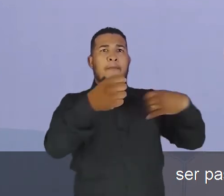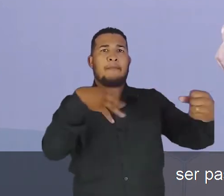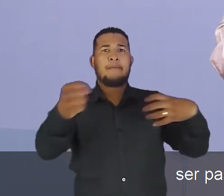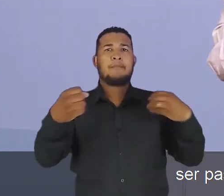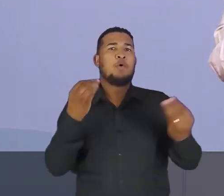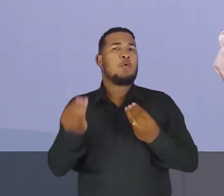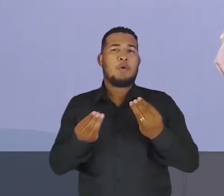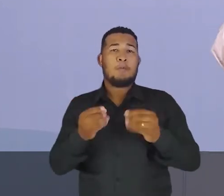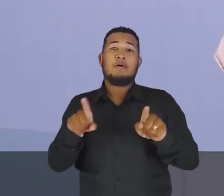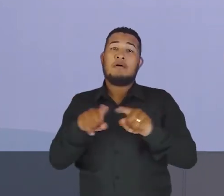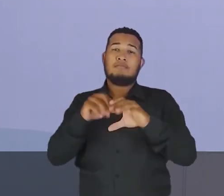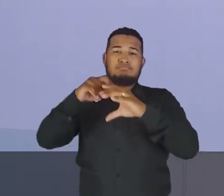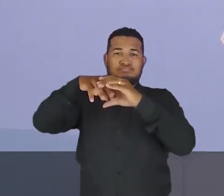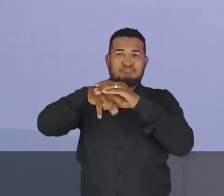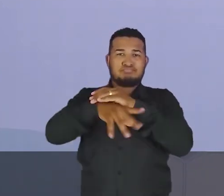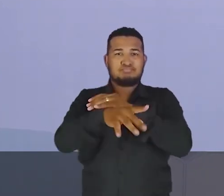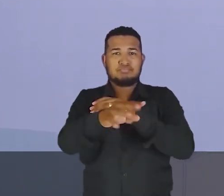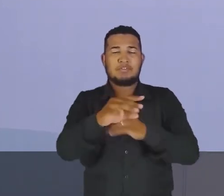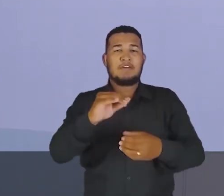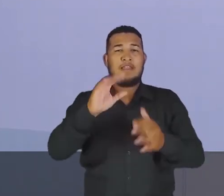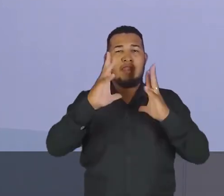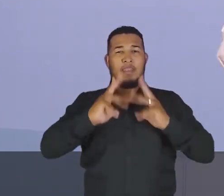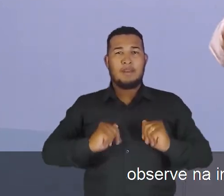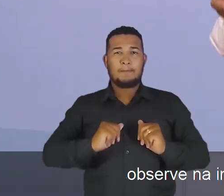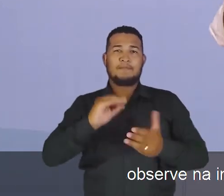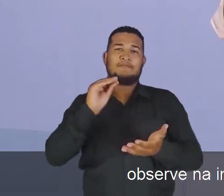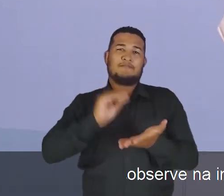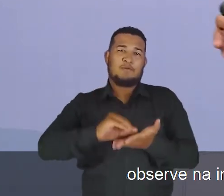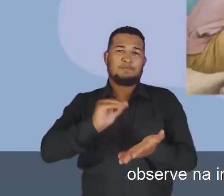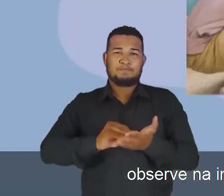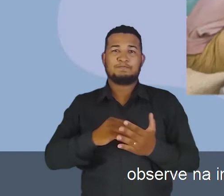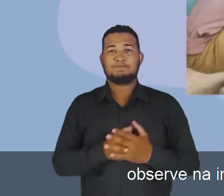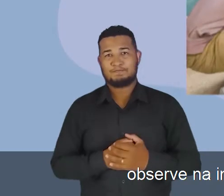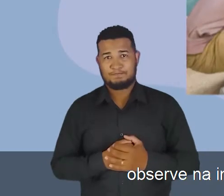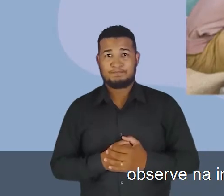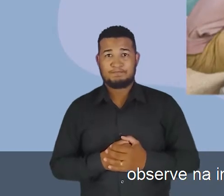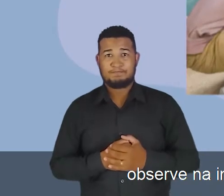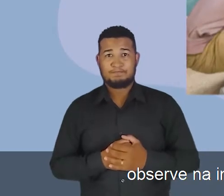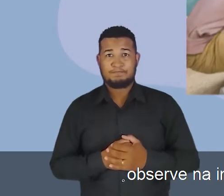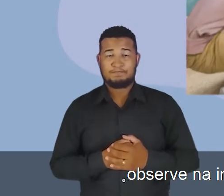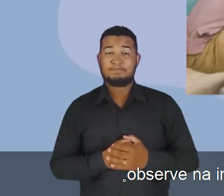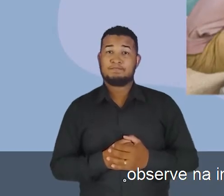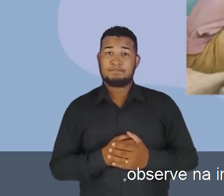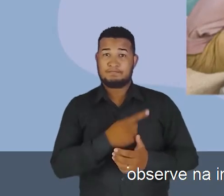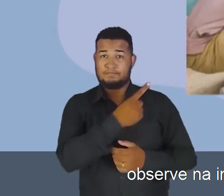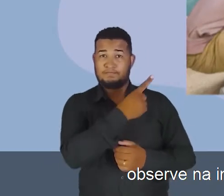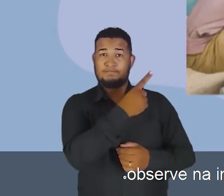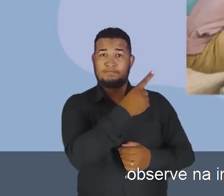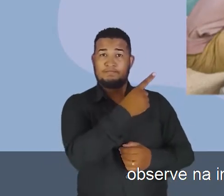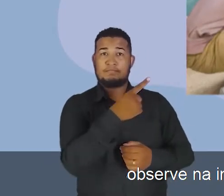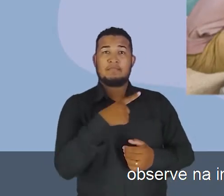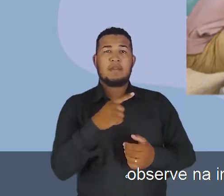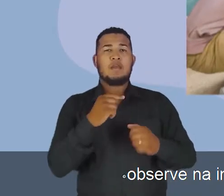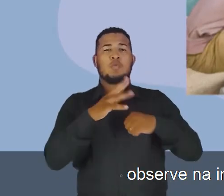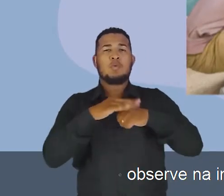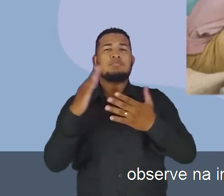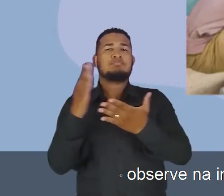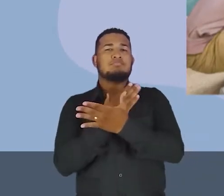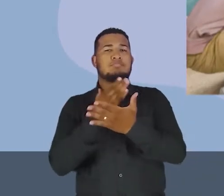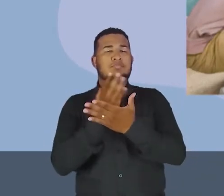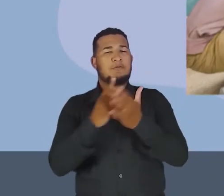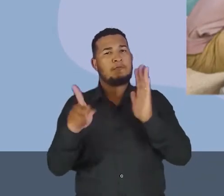de saneamento básico. Muito bem. Agora, observe na imagem, nós temos algumas doenças